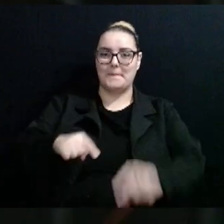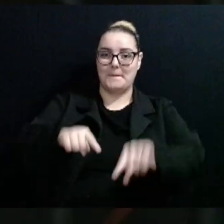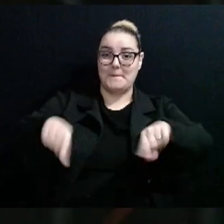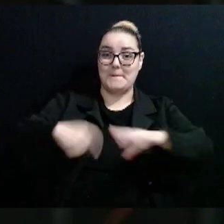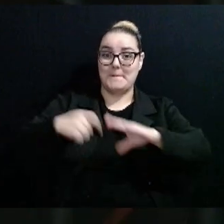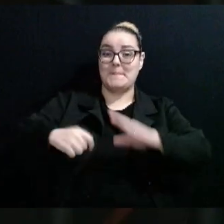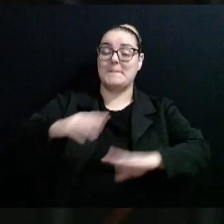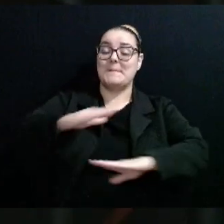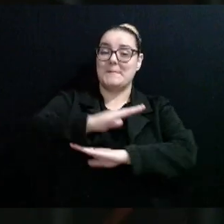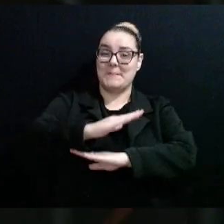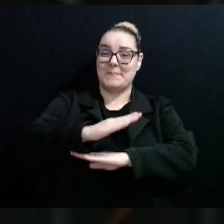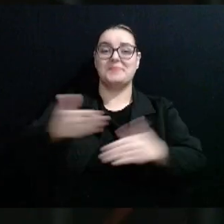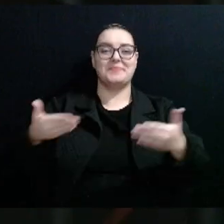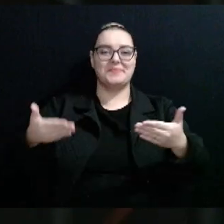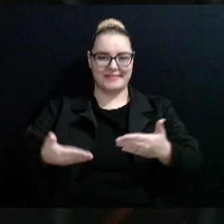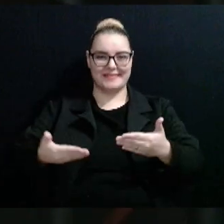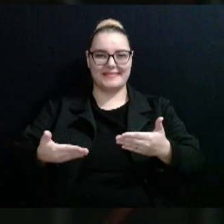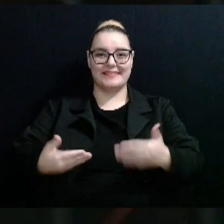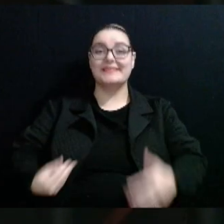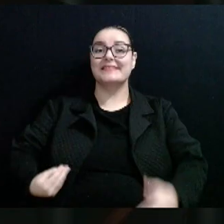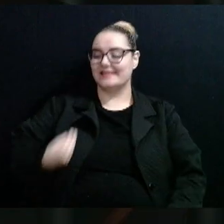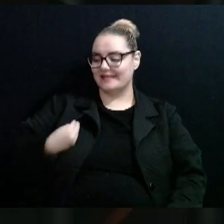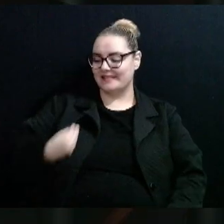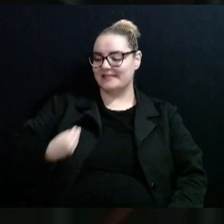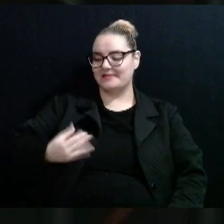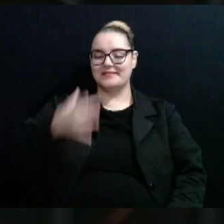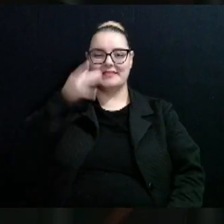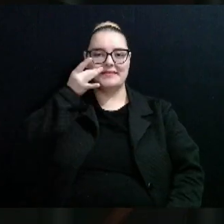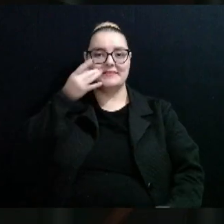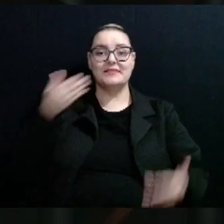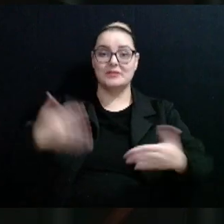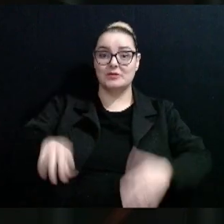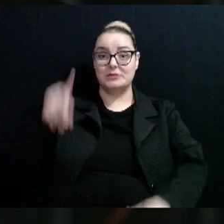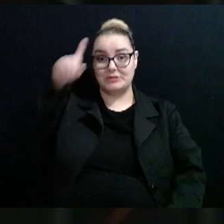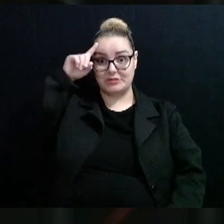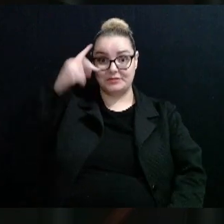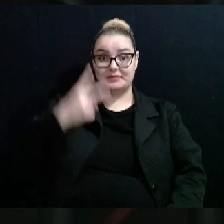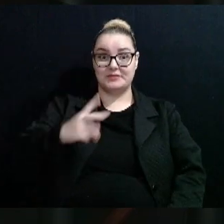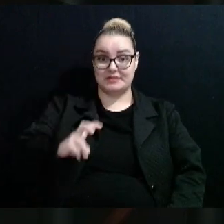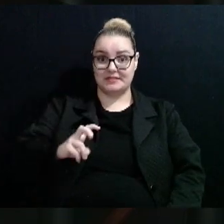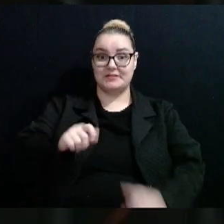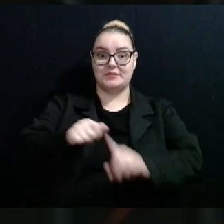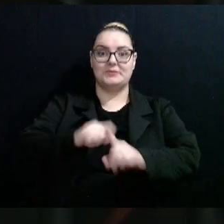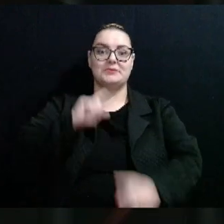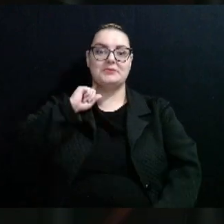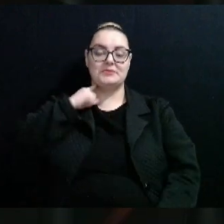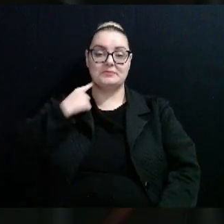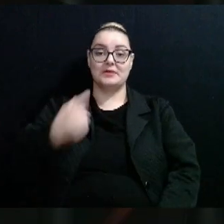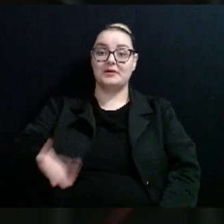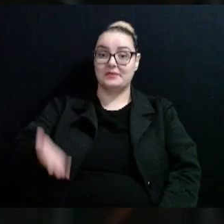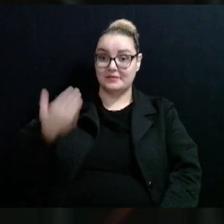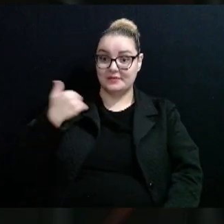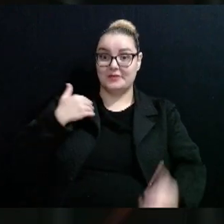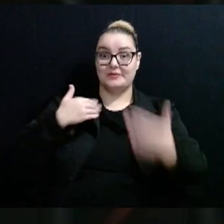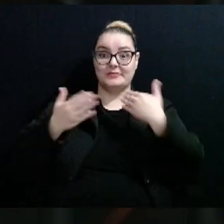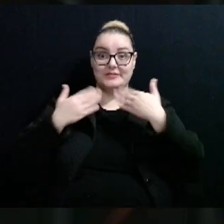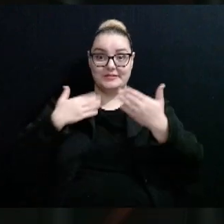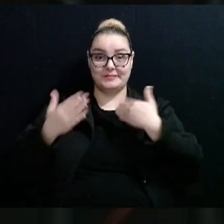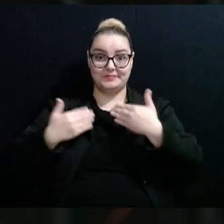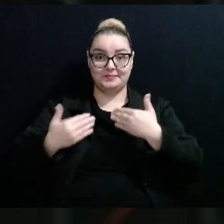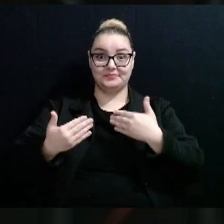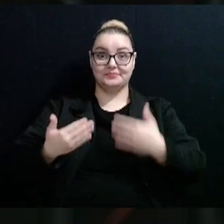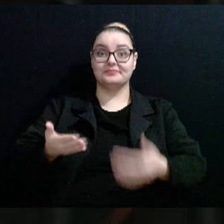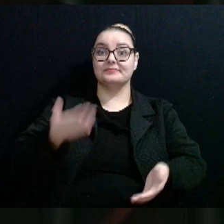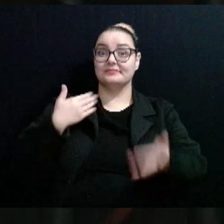no ar, ao vivo, hoje, dia 25 de maio. Vamos conversar, vamos falar hoje sobre